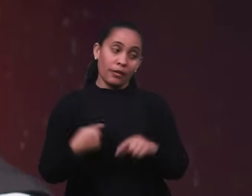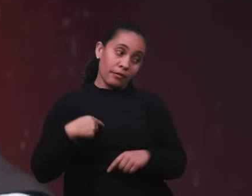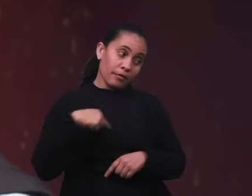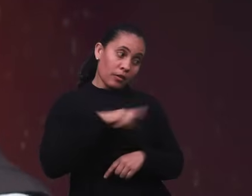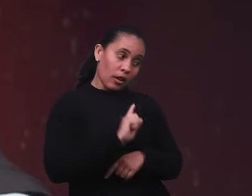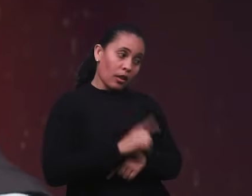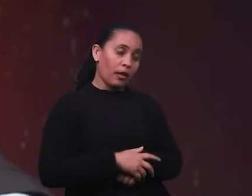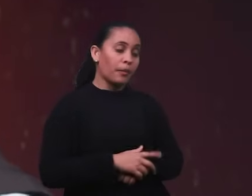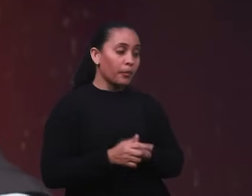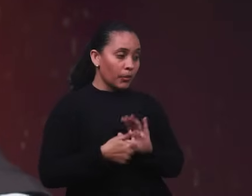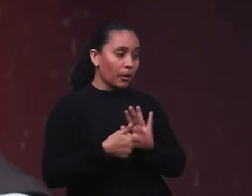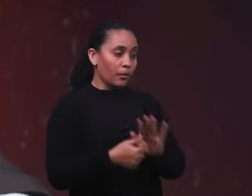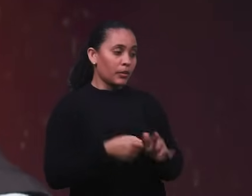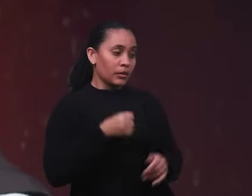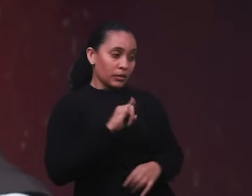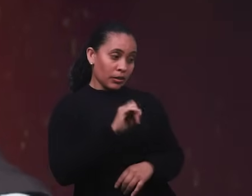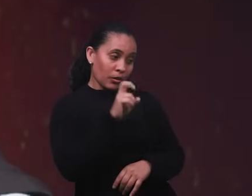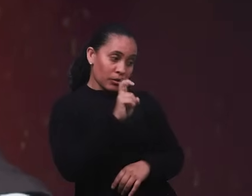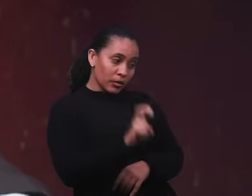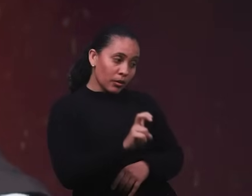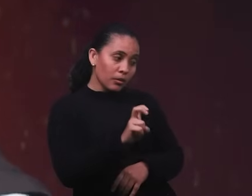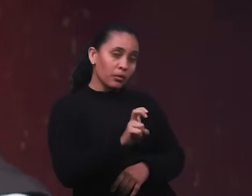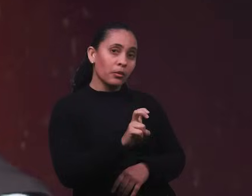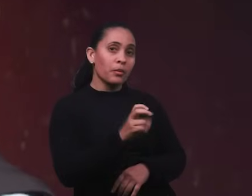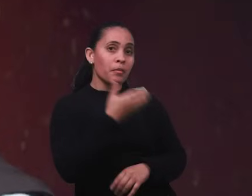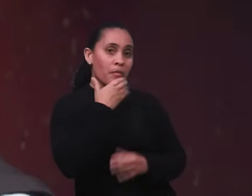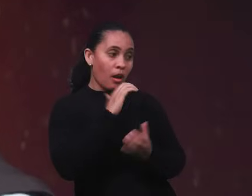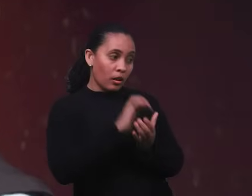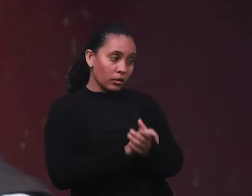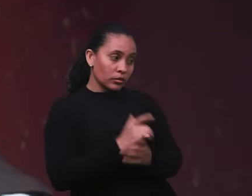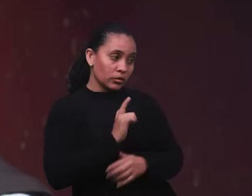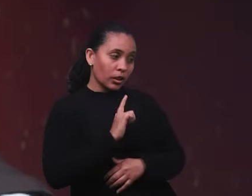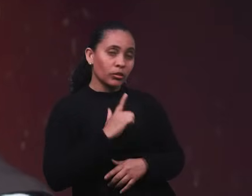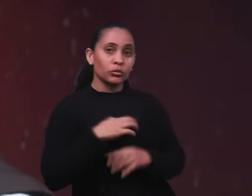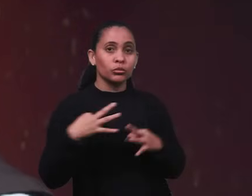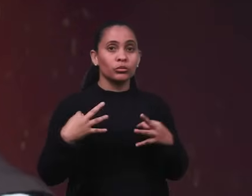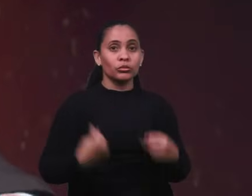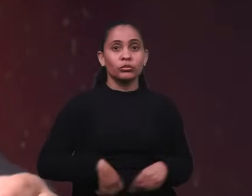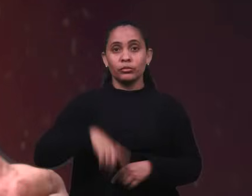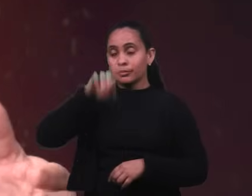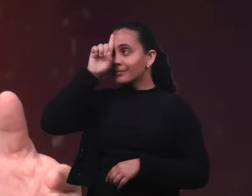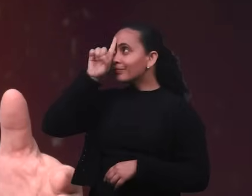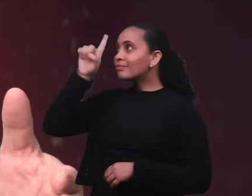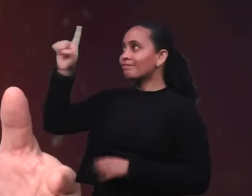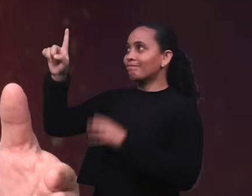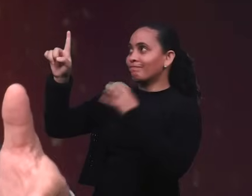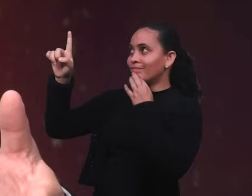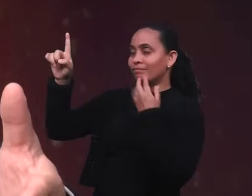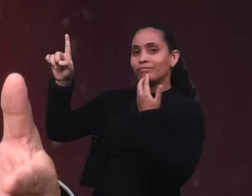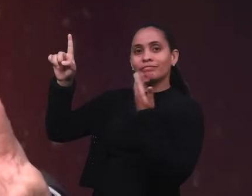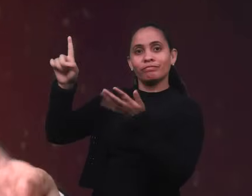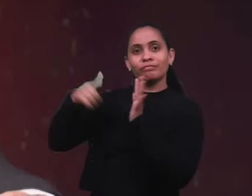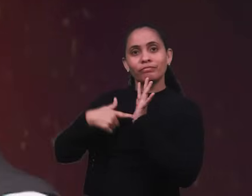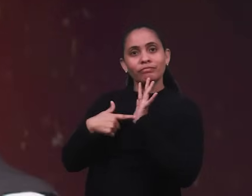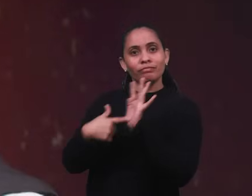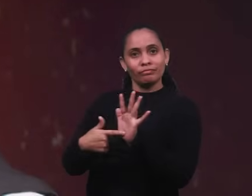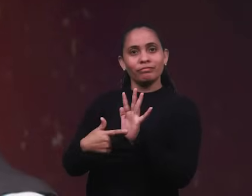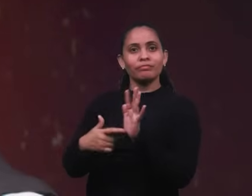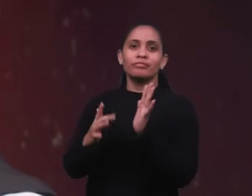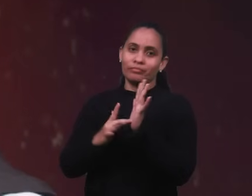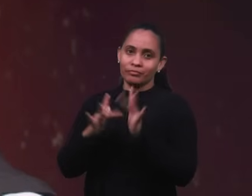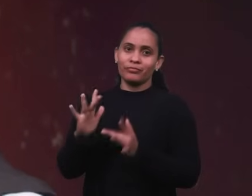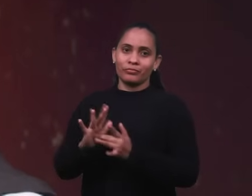E ele mostra também para ela, tivesse 5 maridos, agora o que tem não é teu marido. Toda a onisciência de Deus está vista em